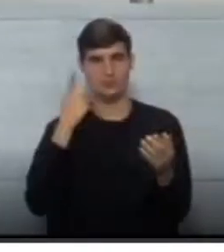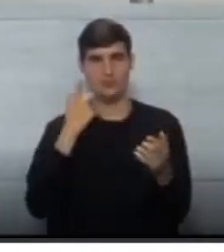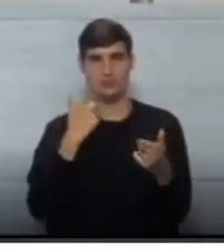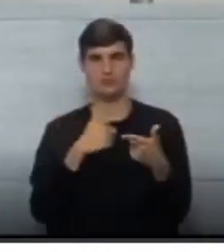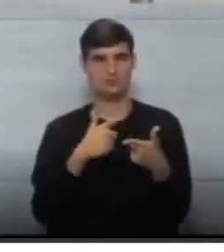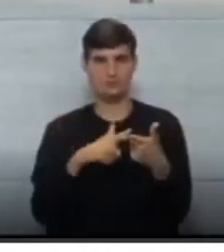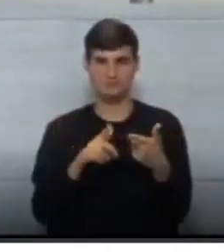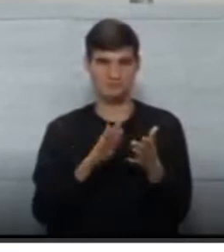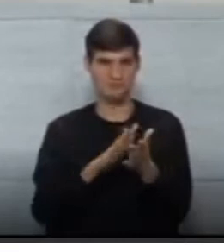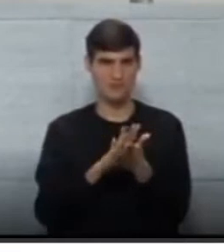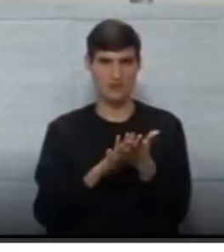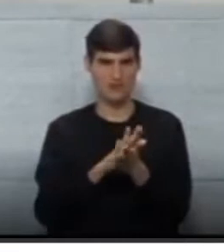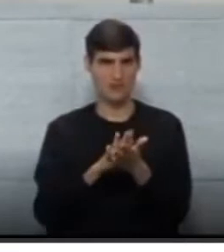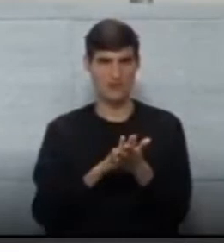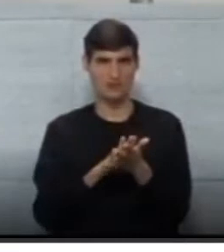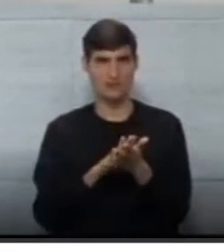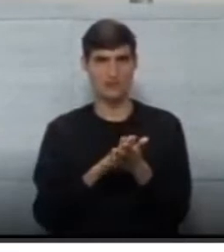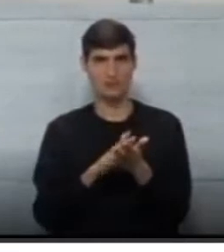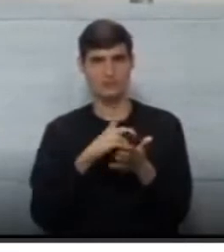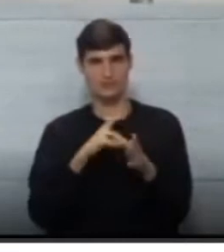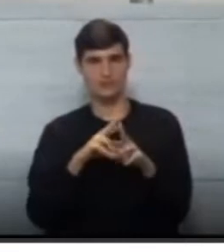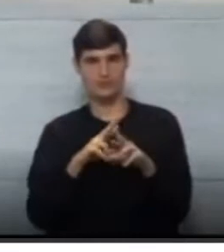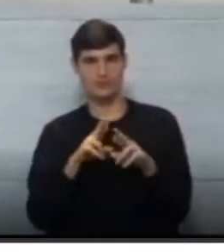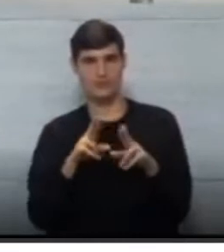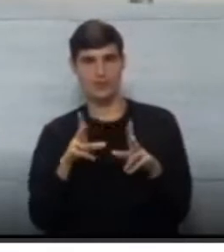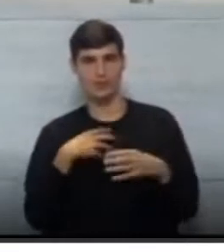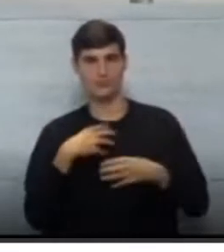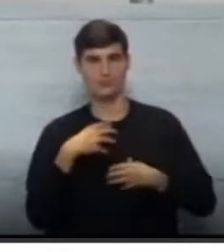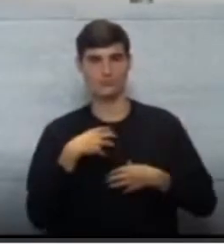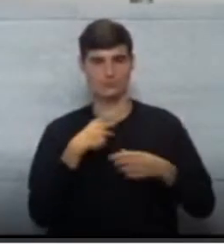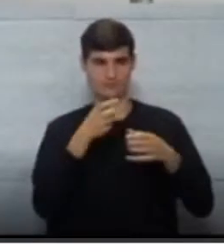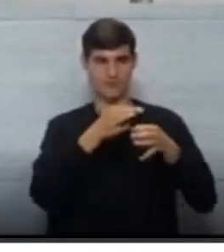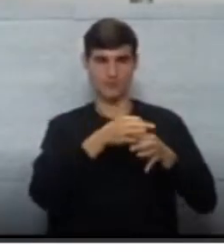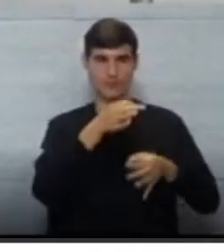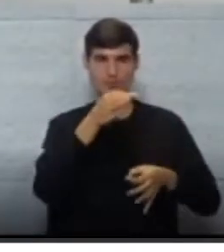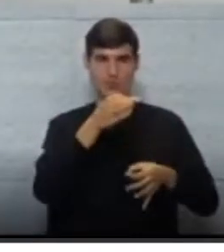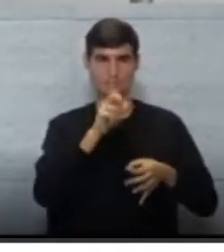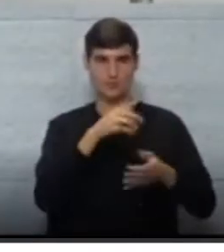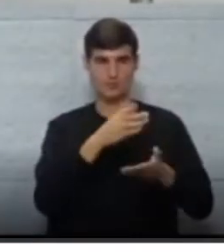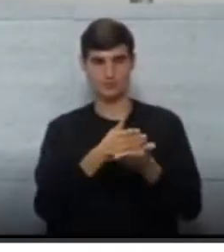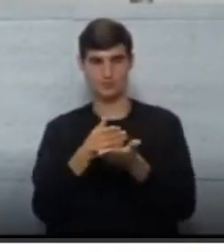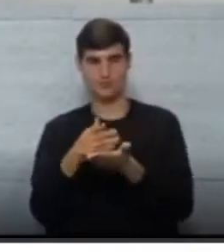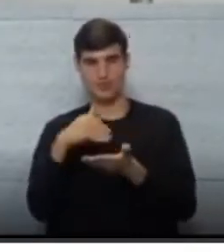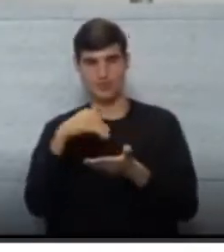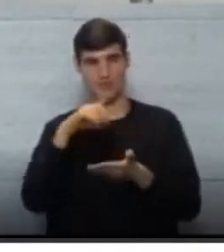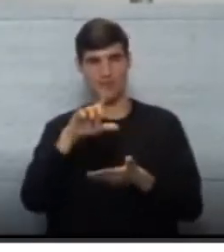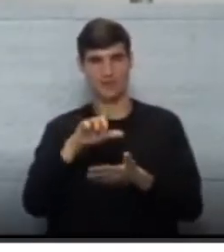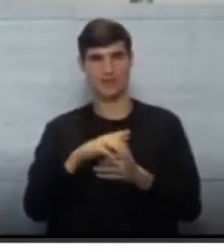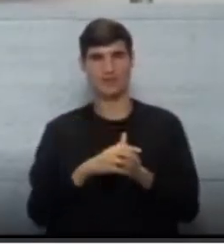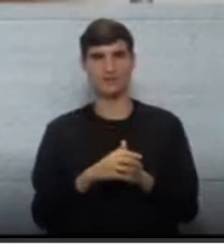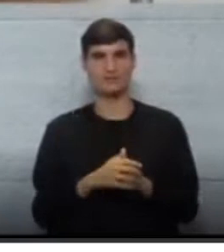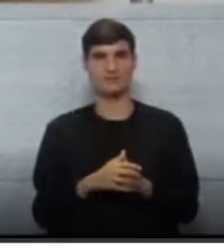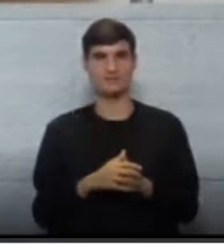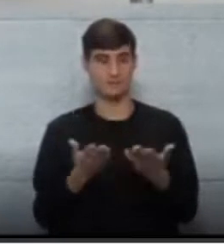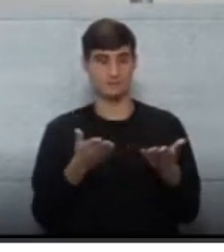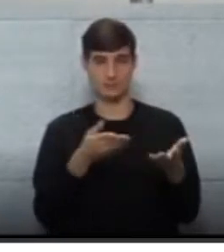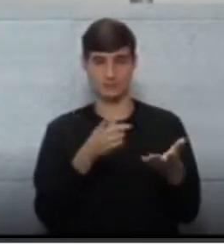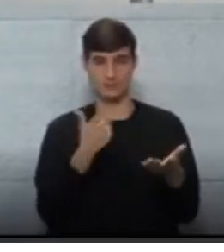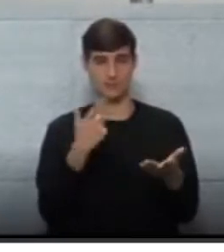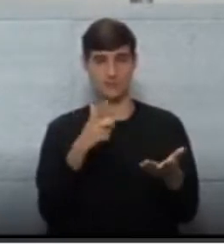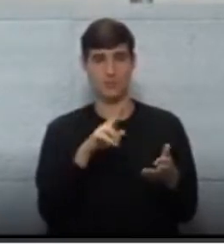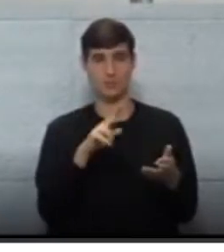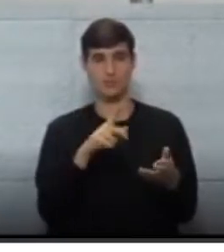tenha o problema de trocar os tubos na hora de fazer a passagem do ml. Nesse caso, eu não vou usar a amostra